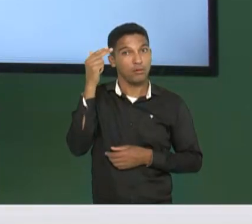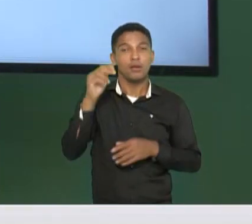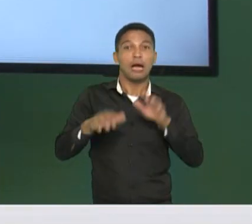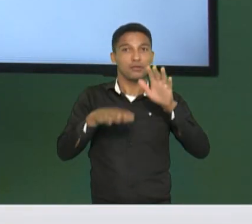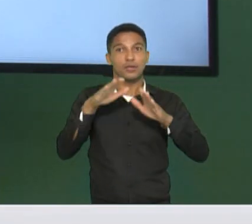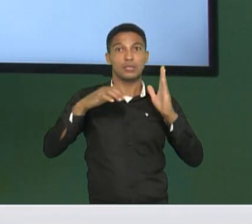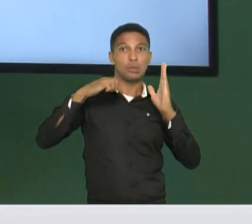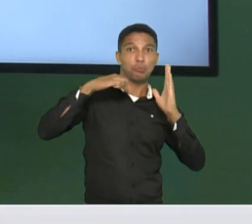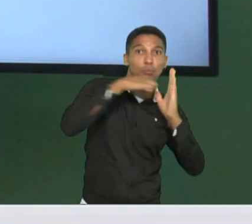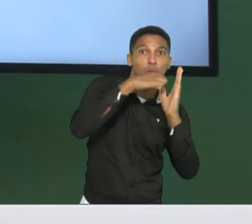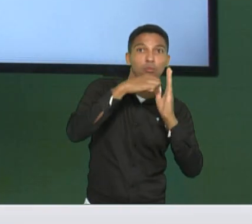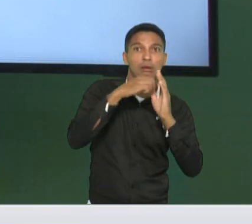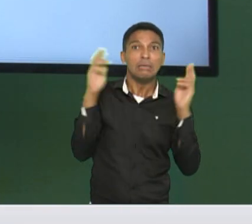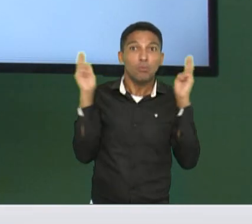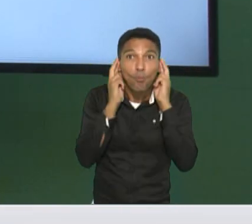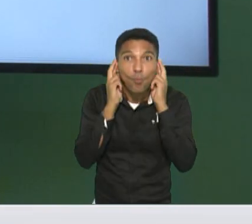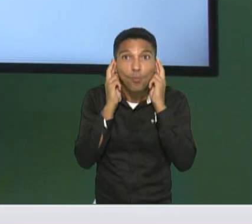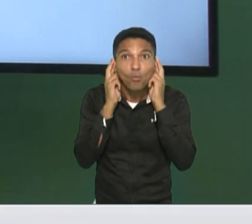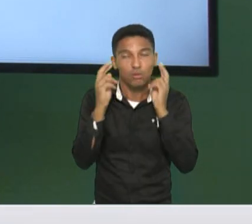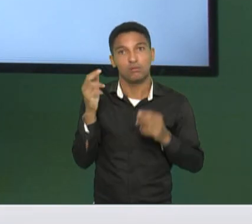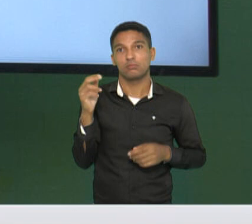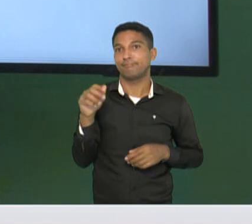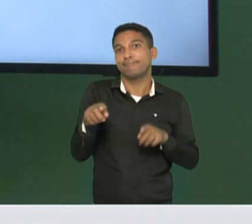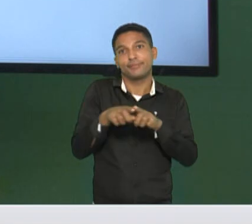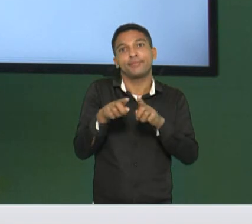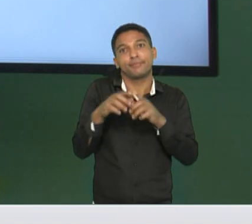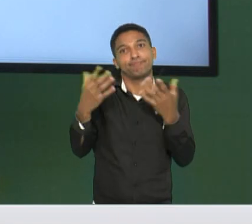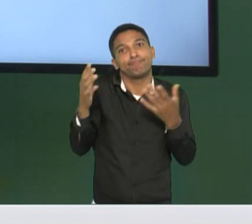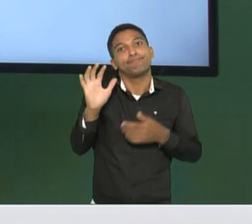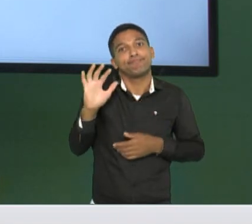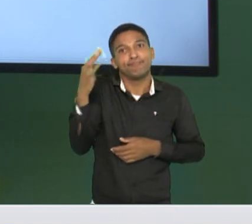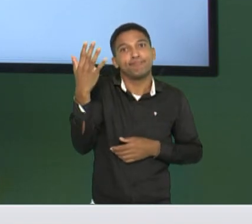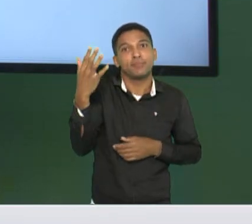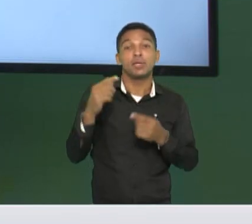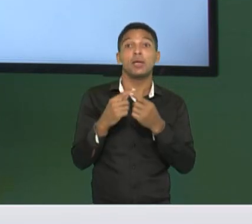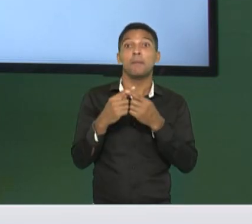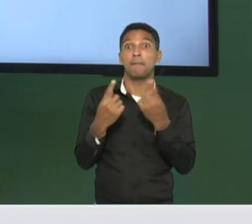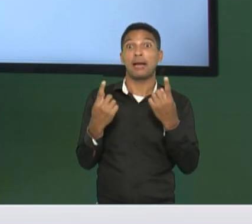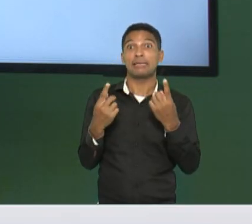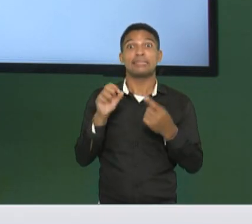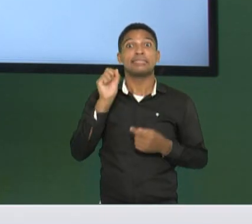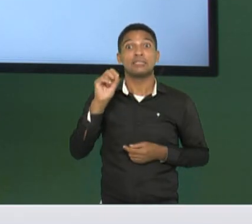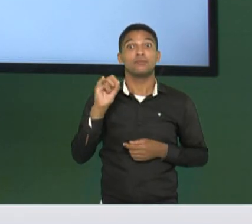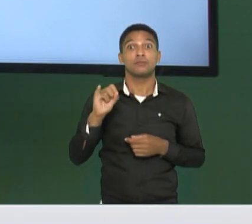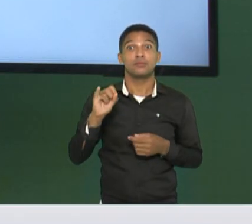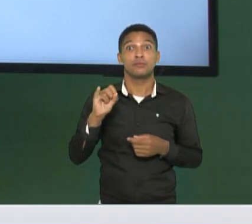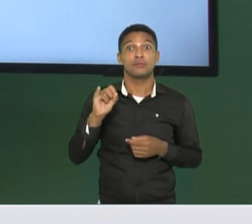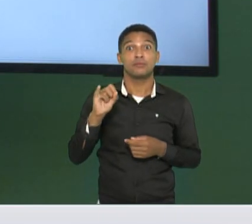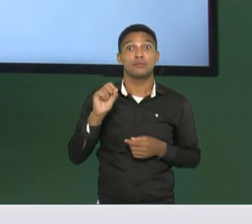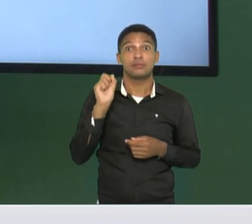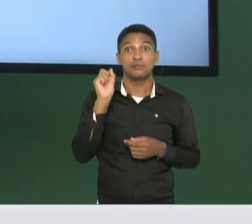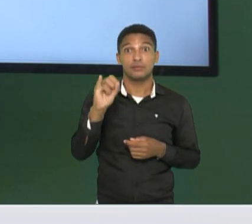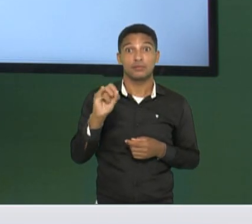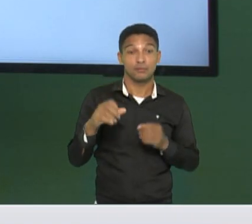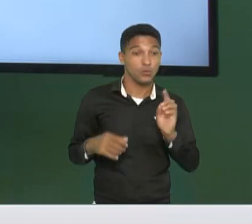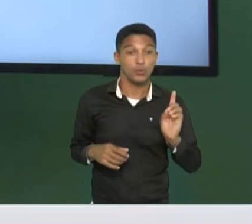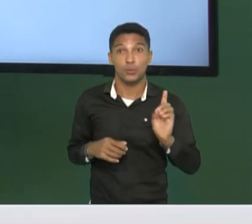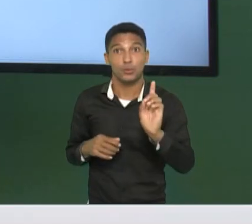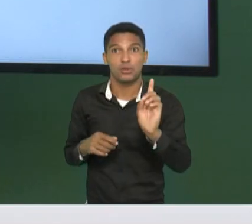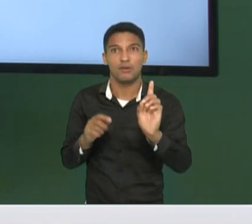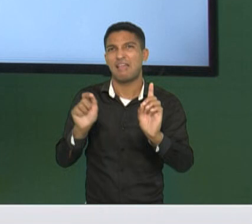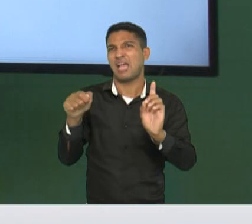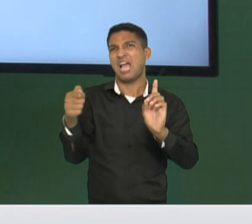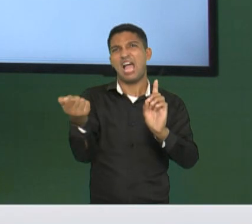causa maior é exposição por um tempo muito grande a sons altos.